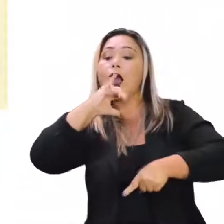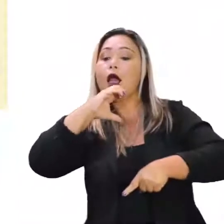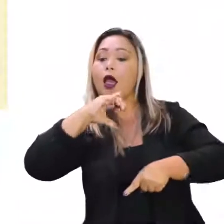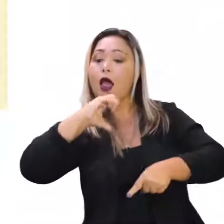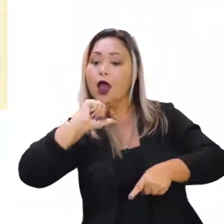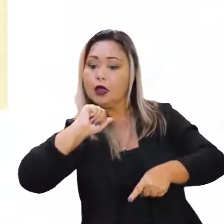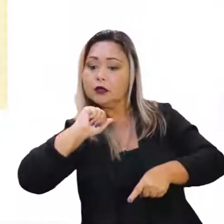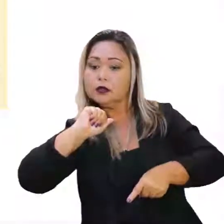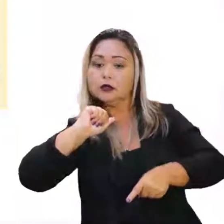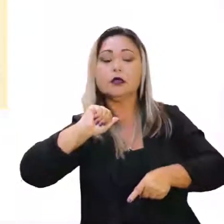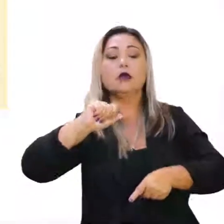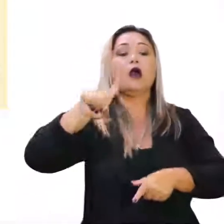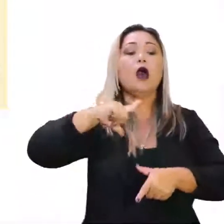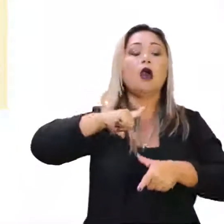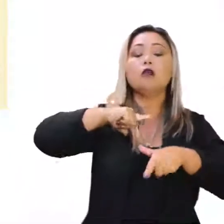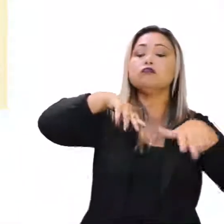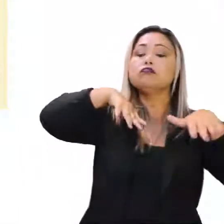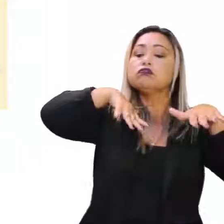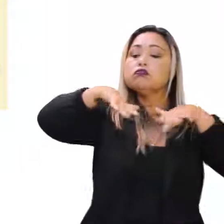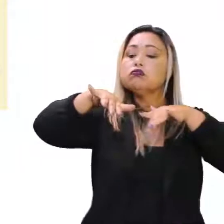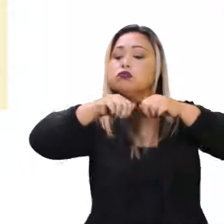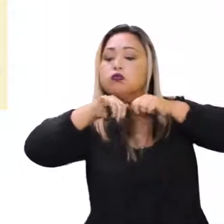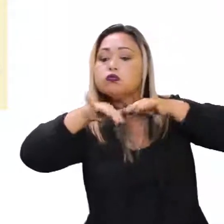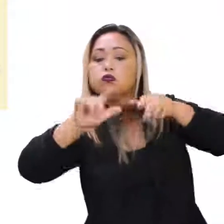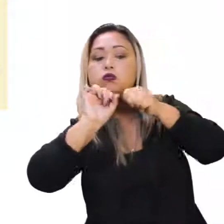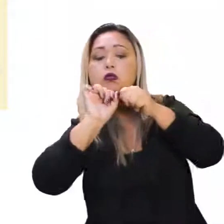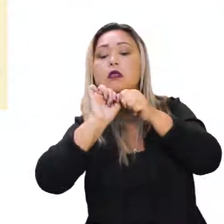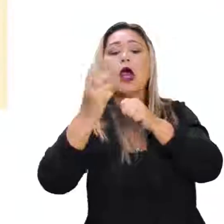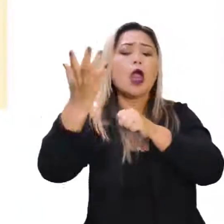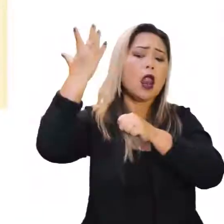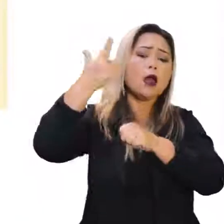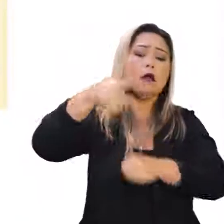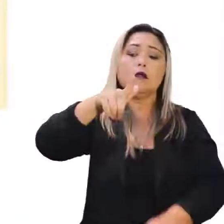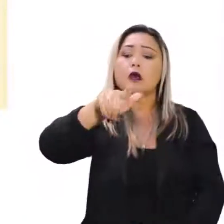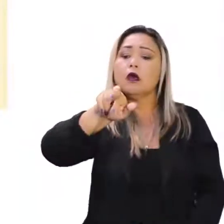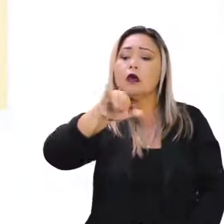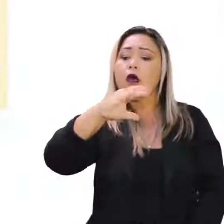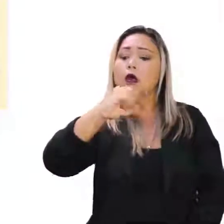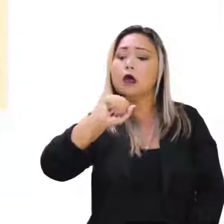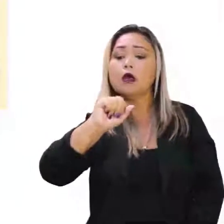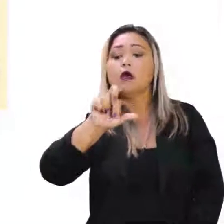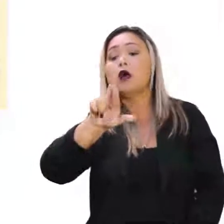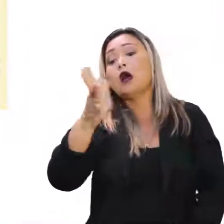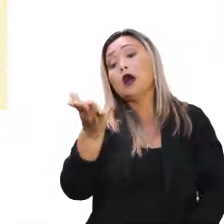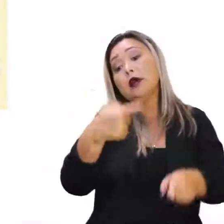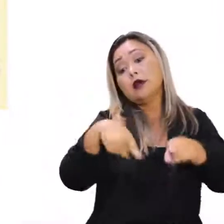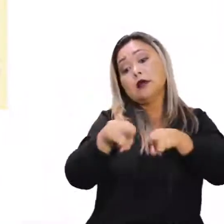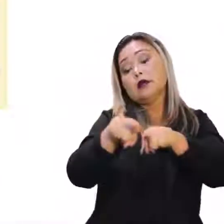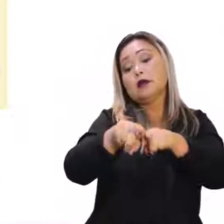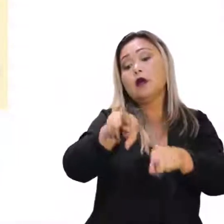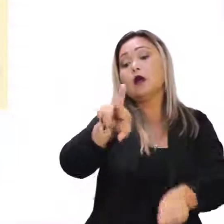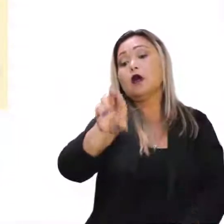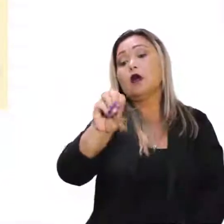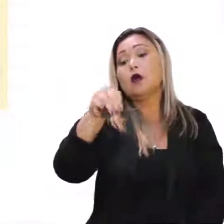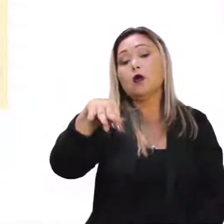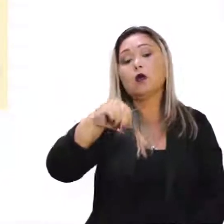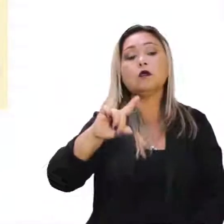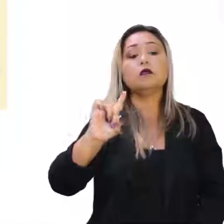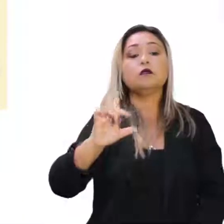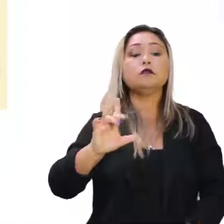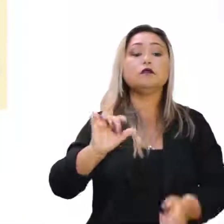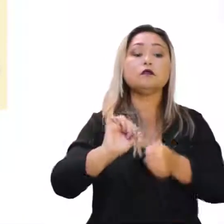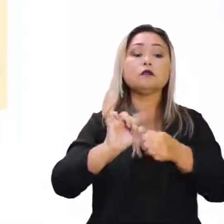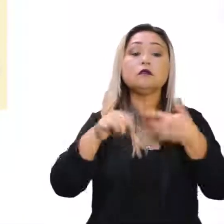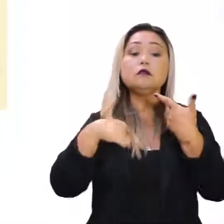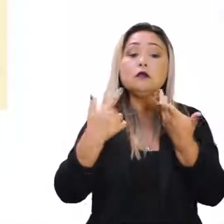artes do movimento artístico e cultural de Grécia e Roma. Representou uma rejeição ao rococó e